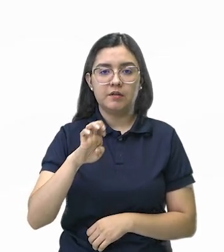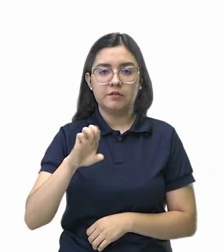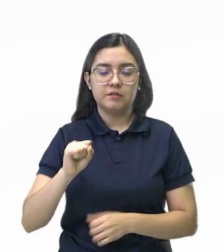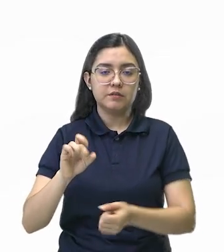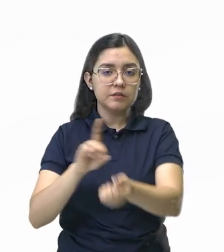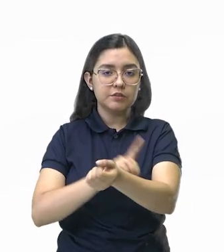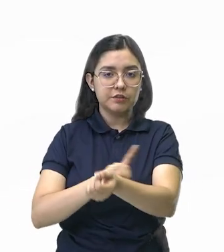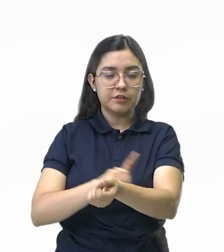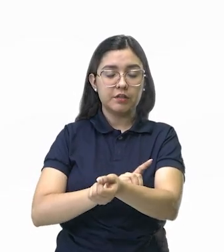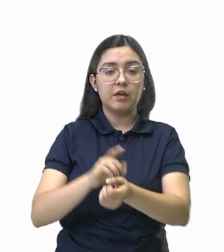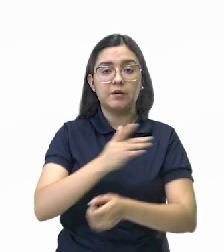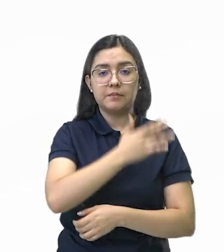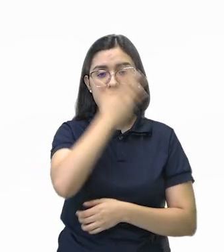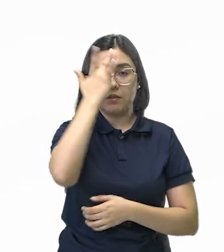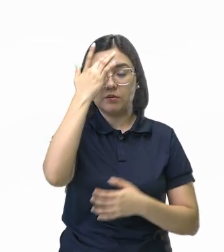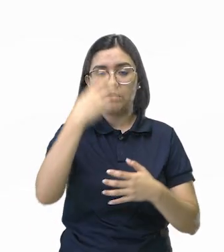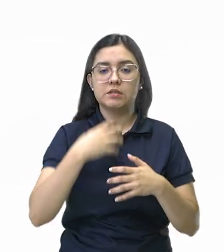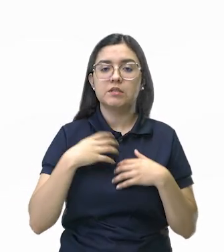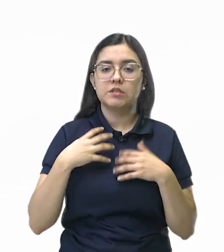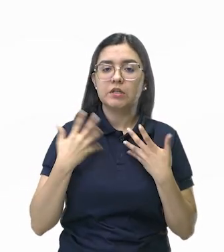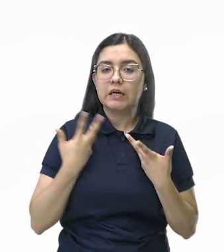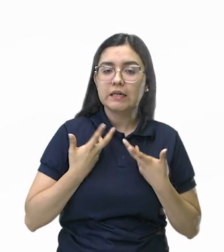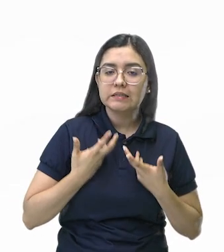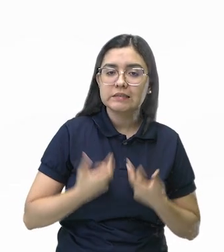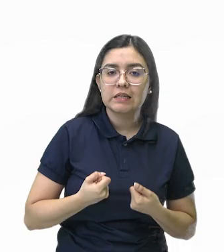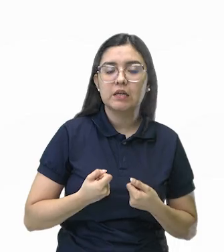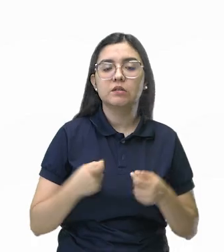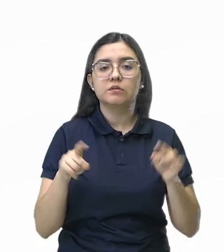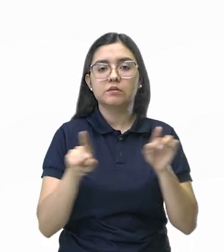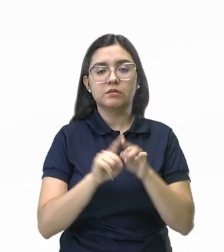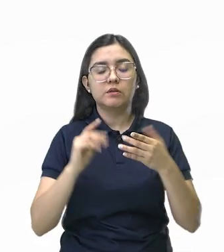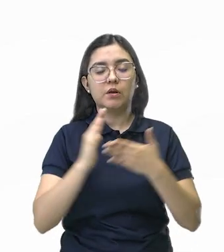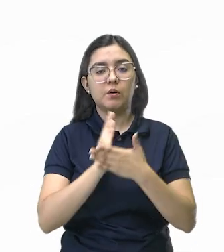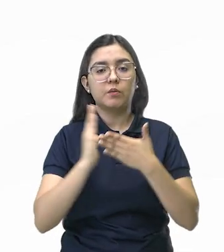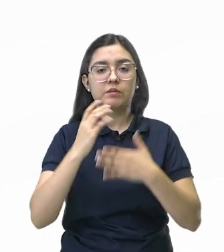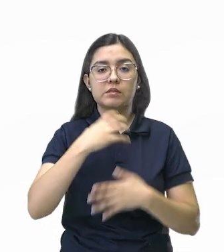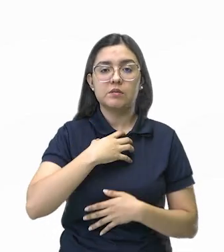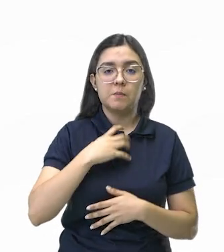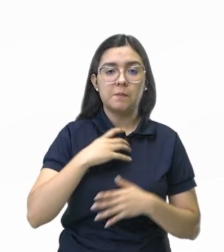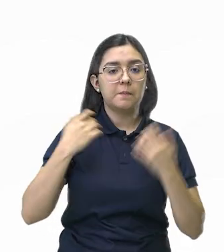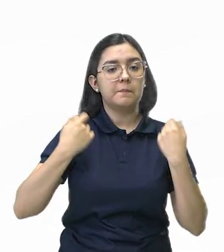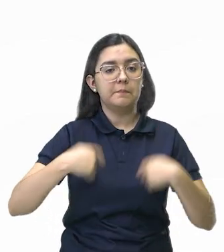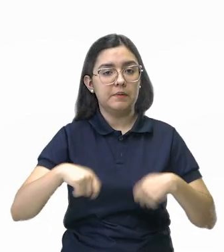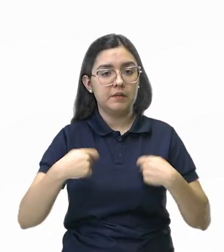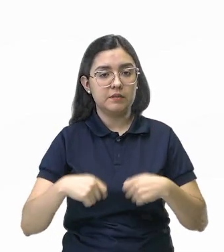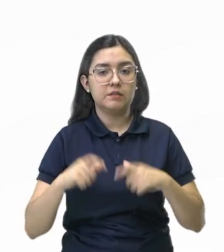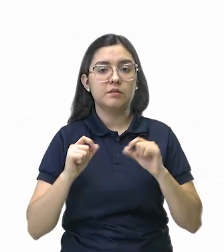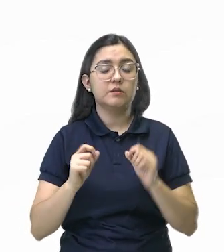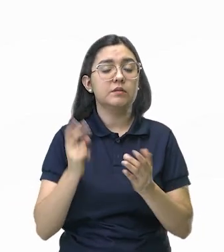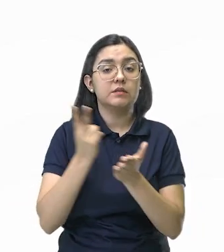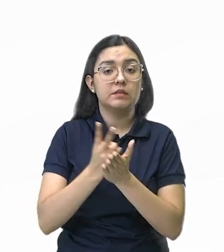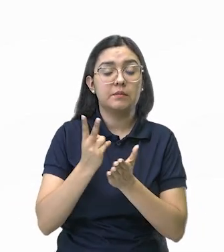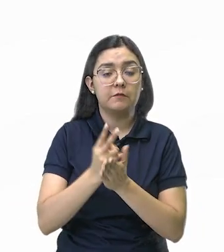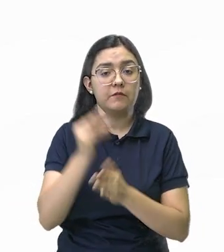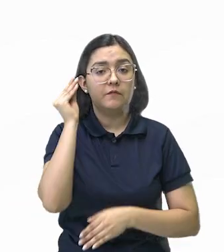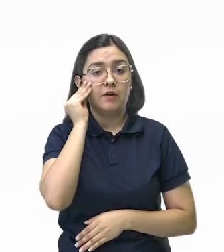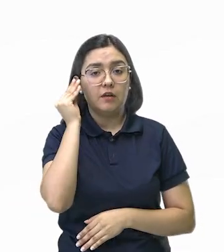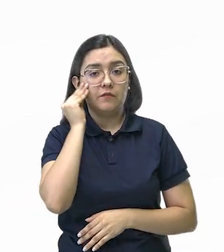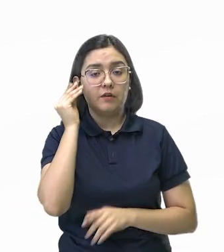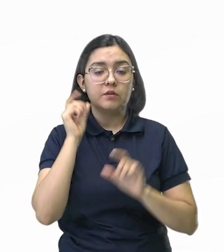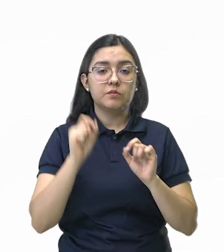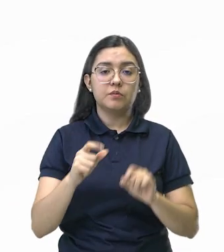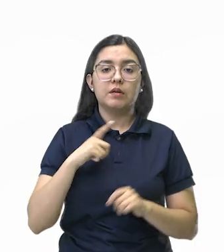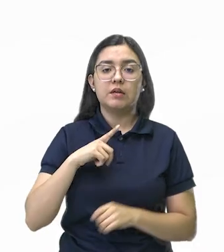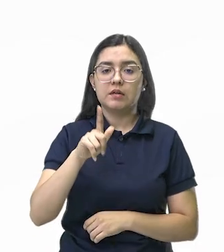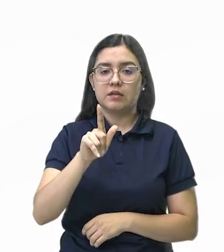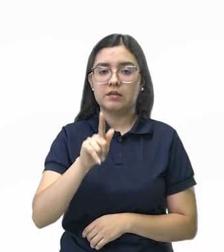que a pessoa sente ali muito cansaço, fadiga, alguns sintomas e precisa estar aferindo sempre a sua glicose